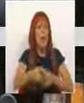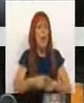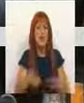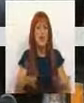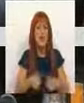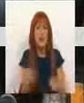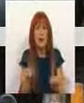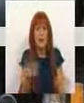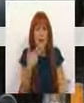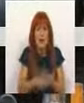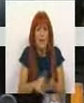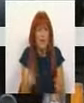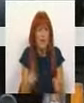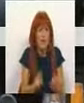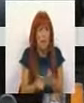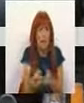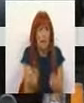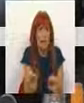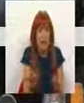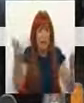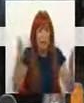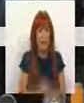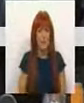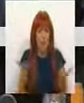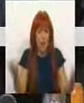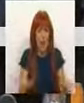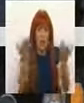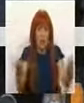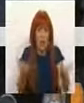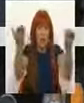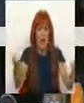sendo, quando na verdade não estão a ser Senhor pagas deputado, muito obrigada.